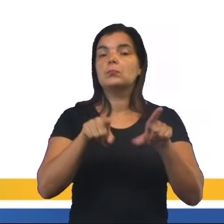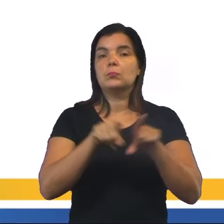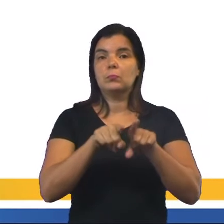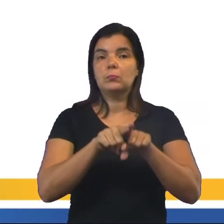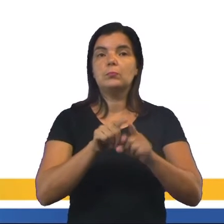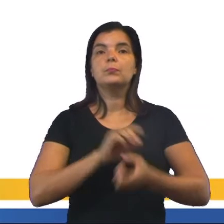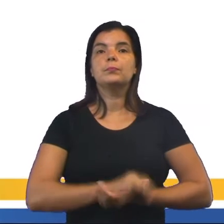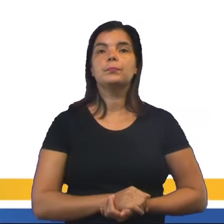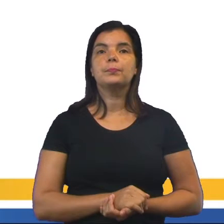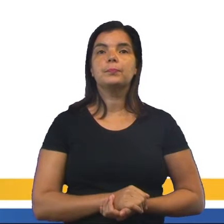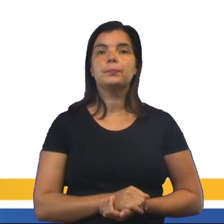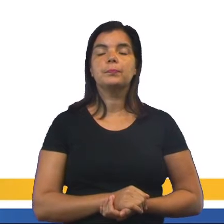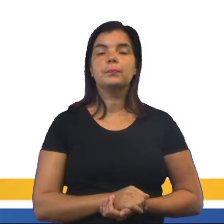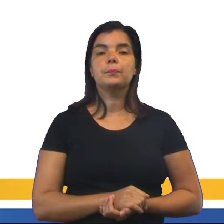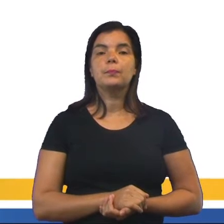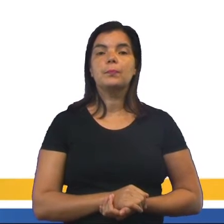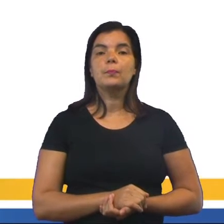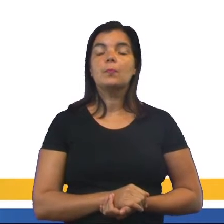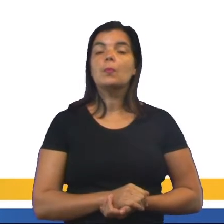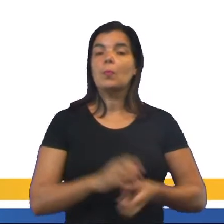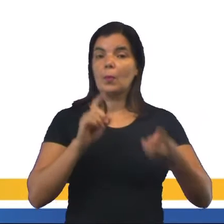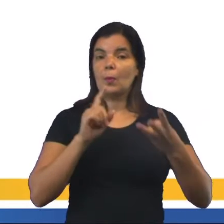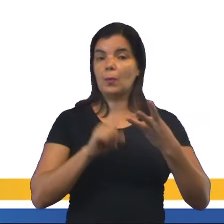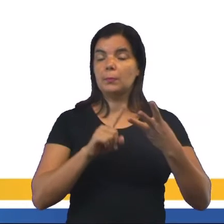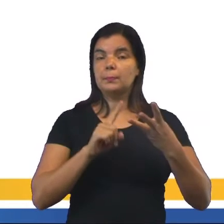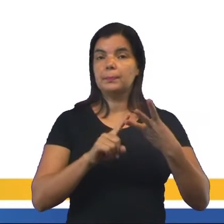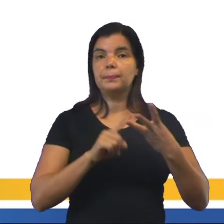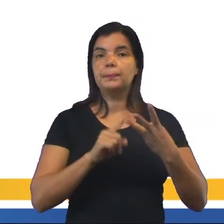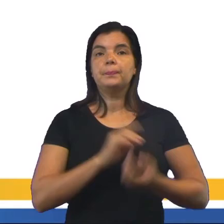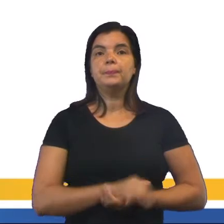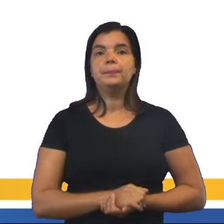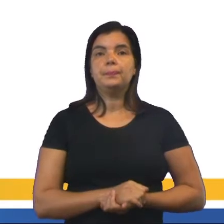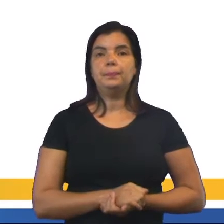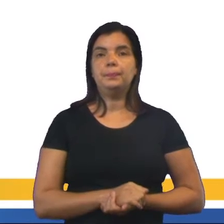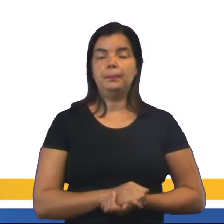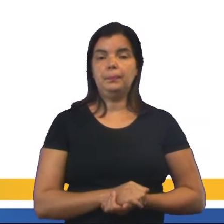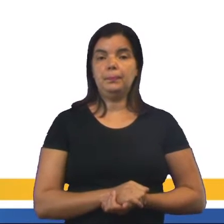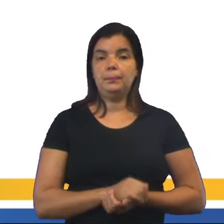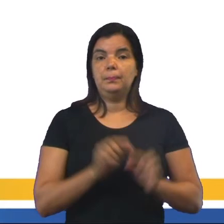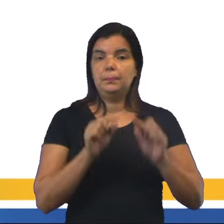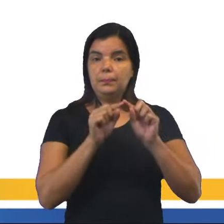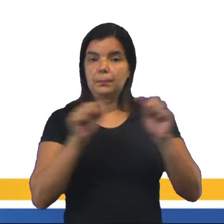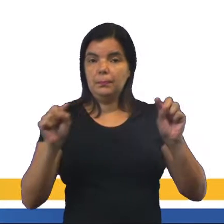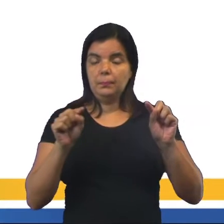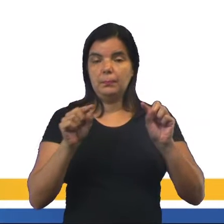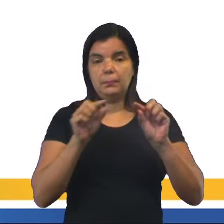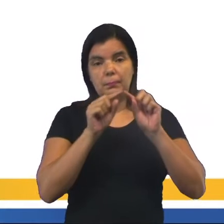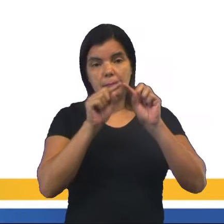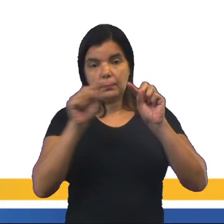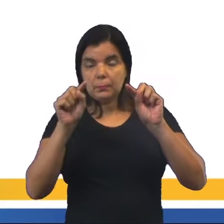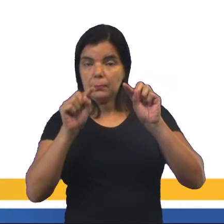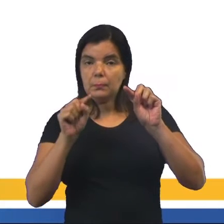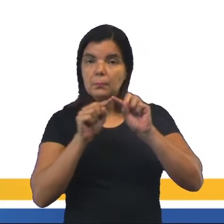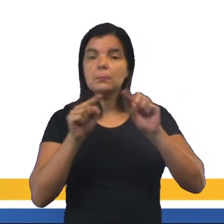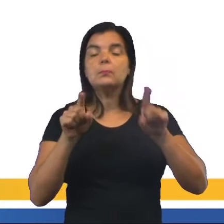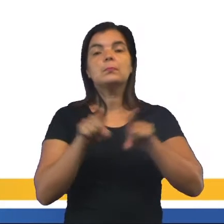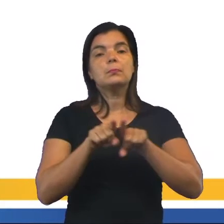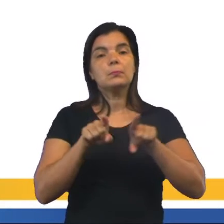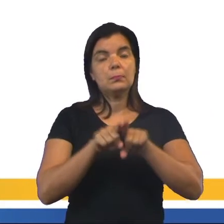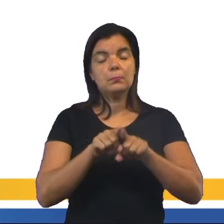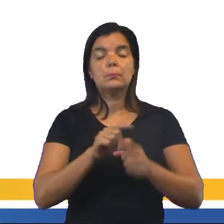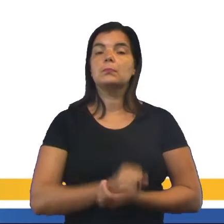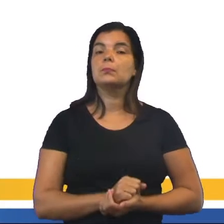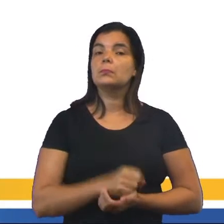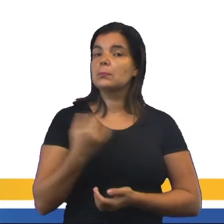subtemas. Olhem só, gente, o terceiro elemento, as linhas e setas. As linhas ou setas